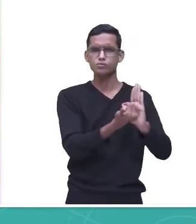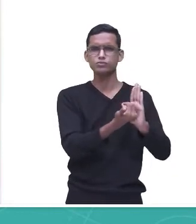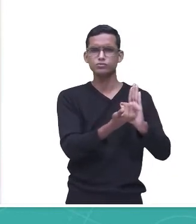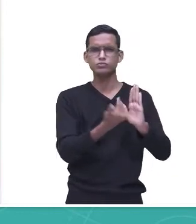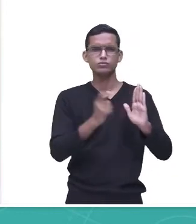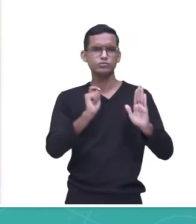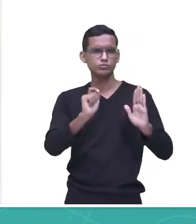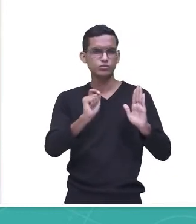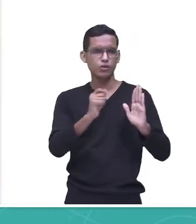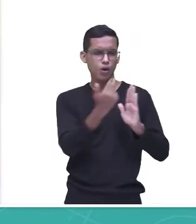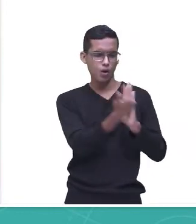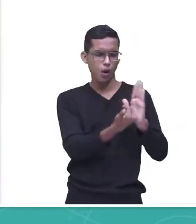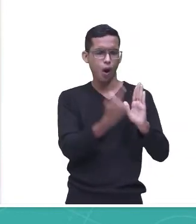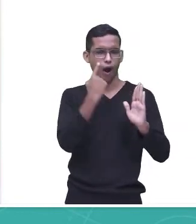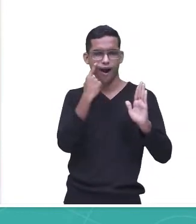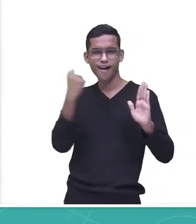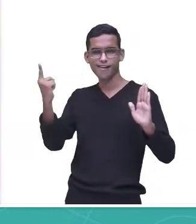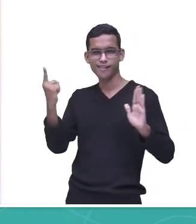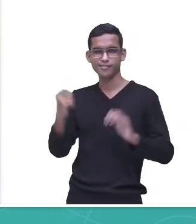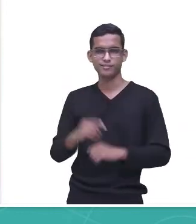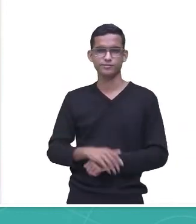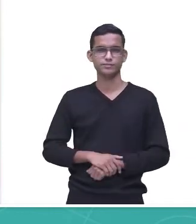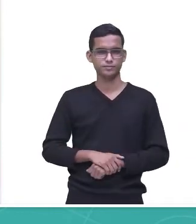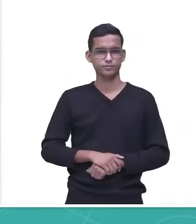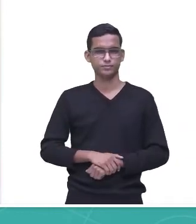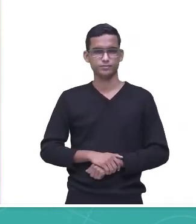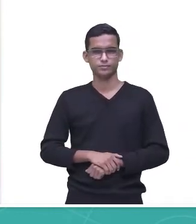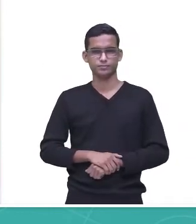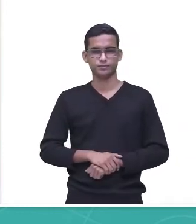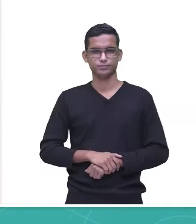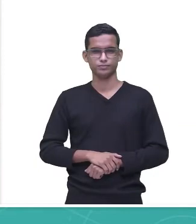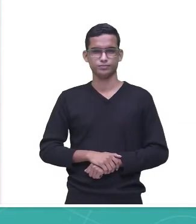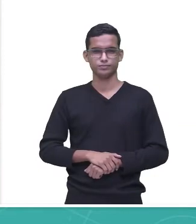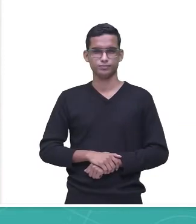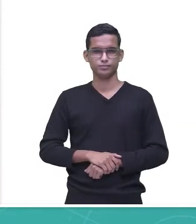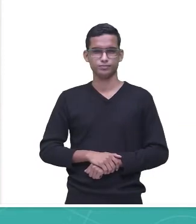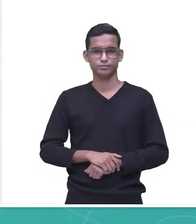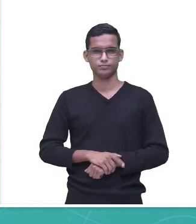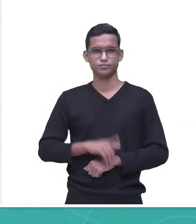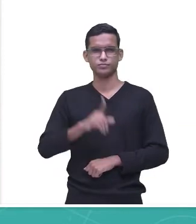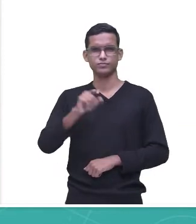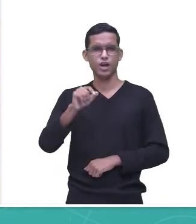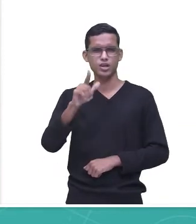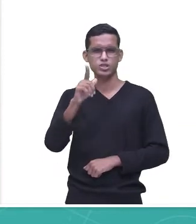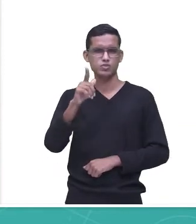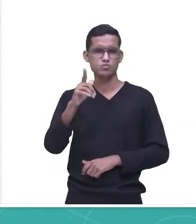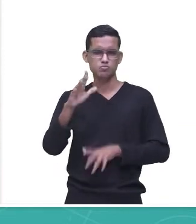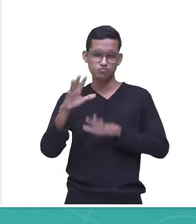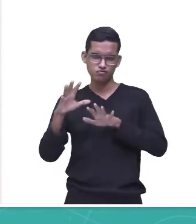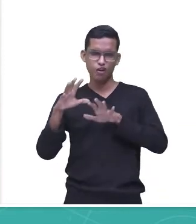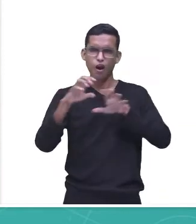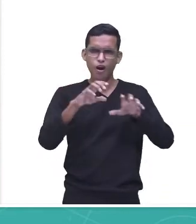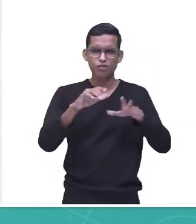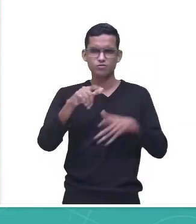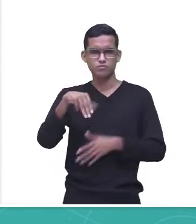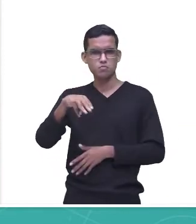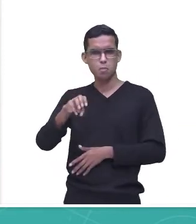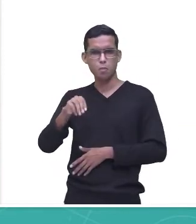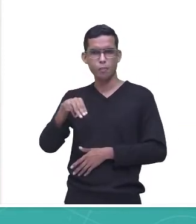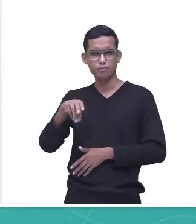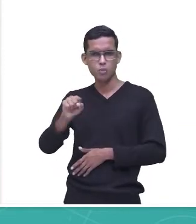uma iluminura, como vocês podem ver aqui, de monstros, porque isso acontecia